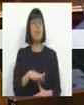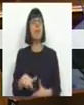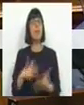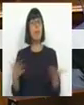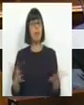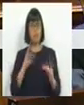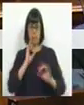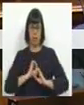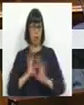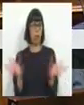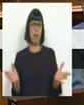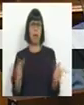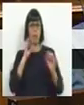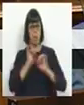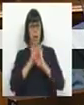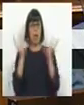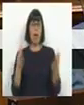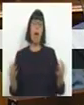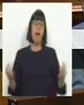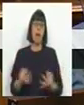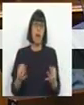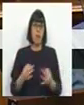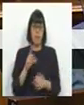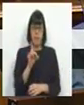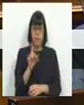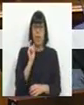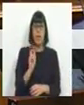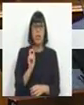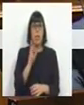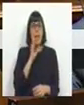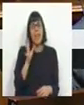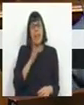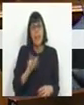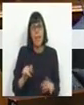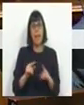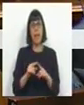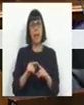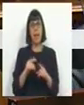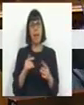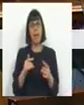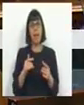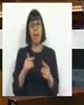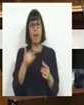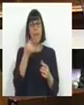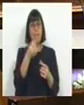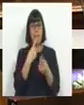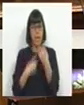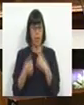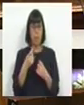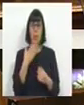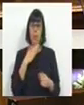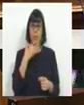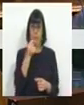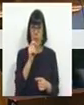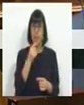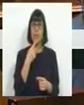situação está clara. Está claro que, apesar de 6 minutos de tentativas, de 20 perguntas, pelo